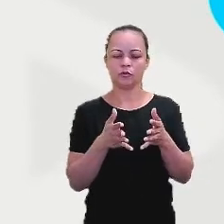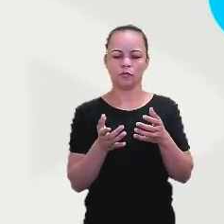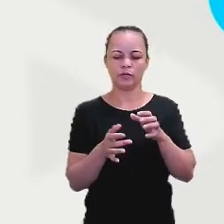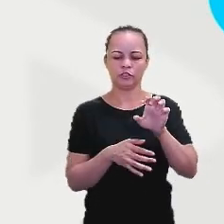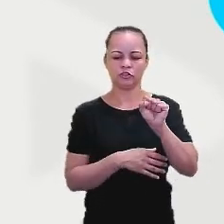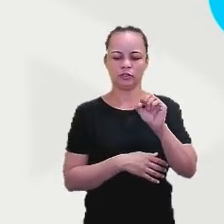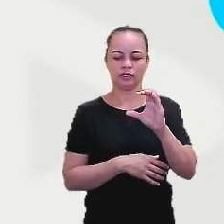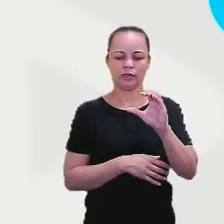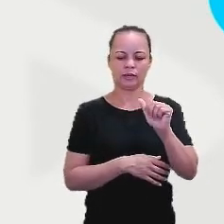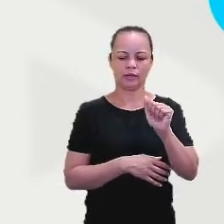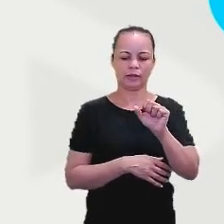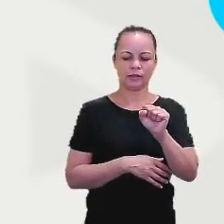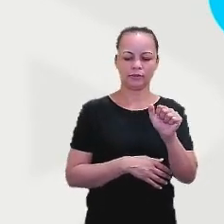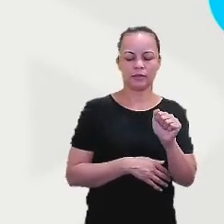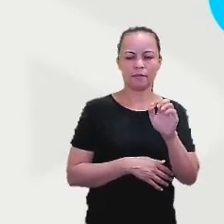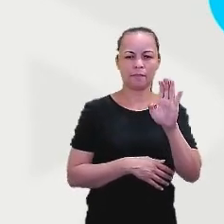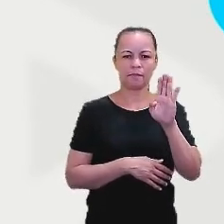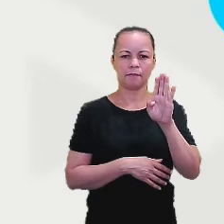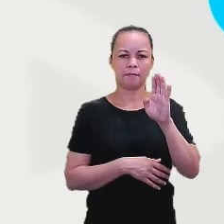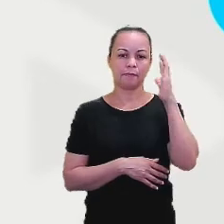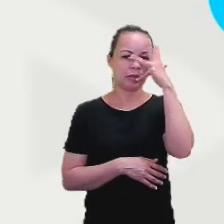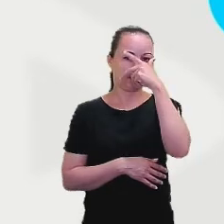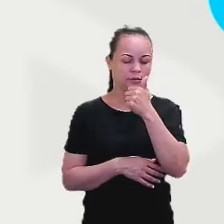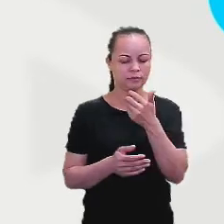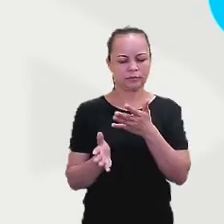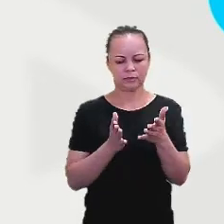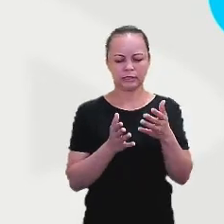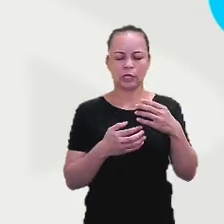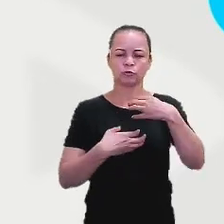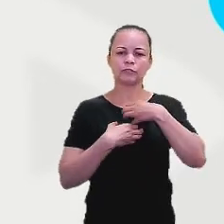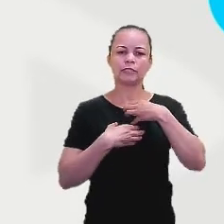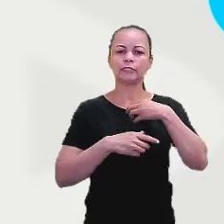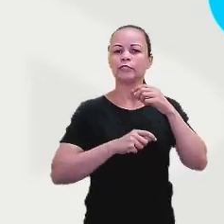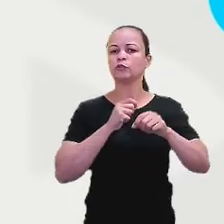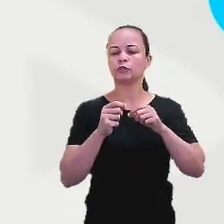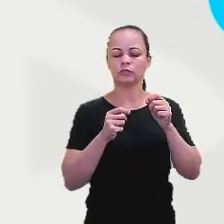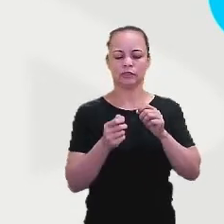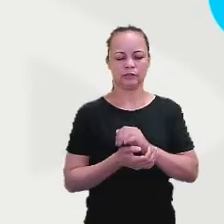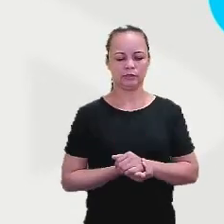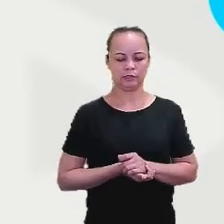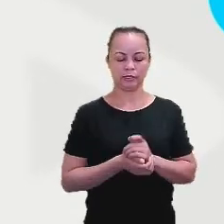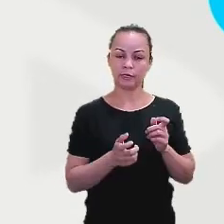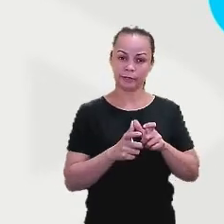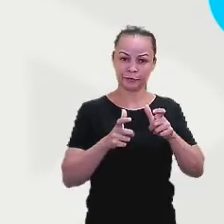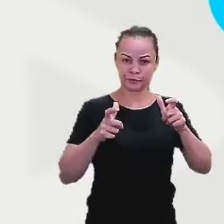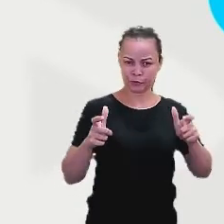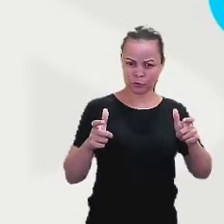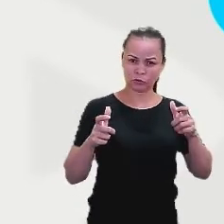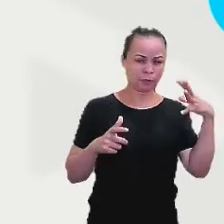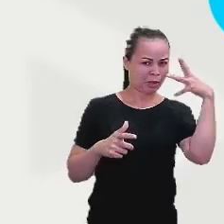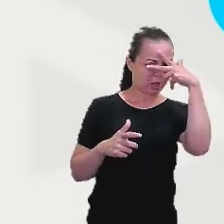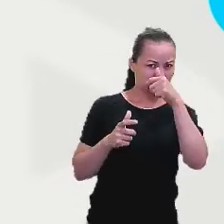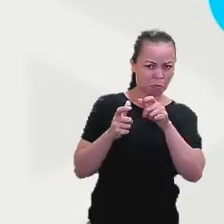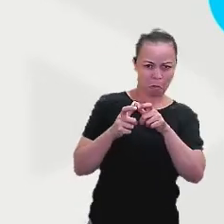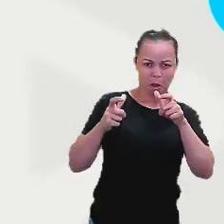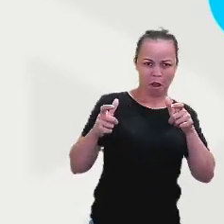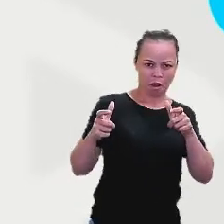a gente pode inferir? Ó, que tem o mesmo sentido de grandiosa, essa beleza era